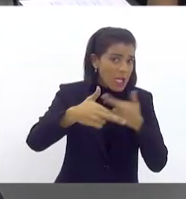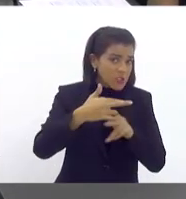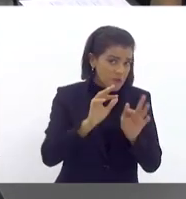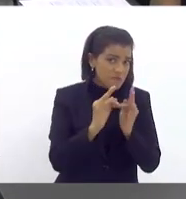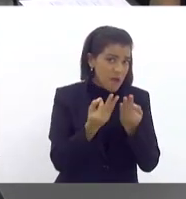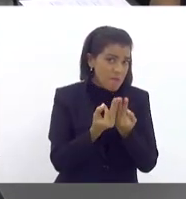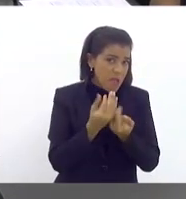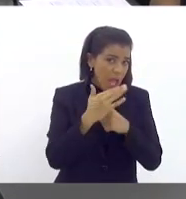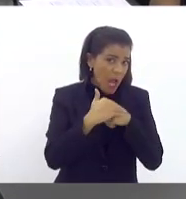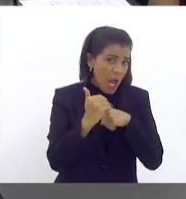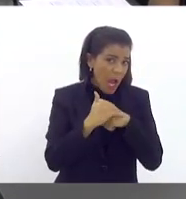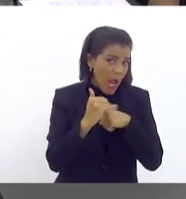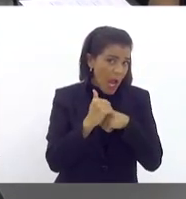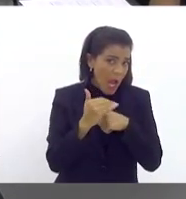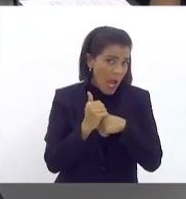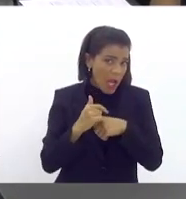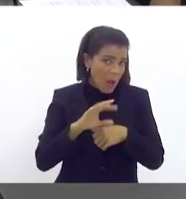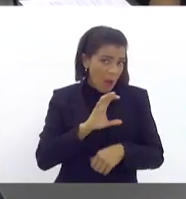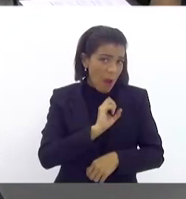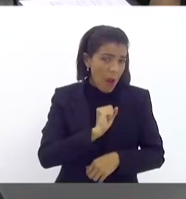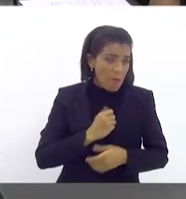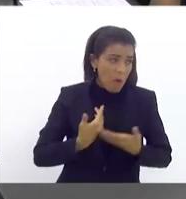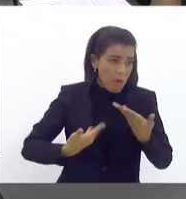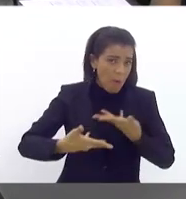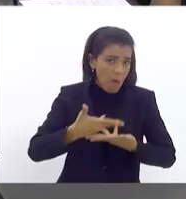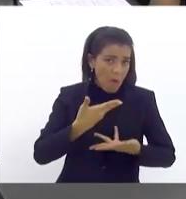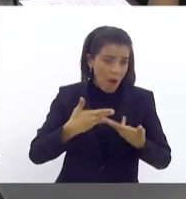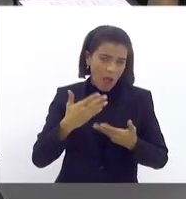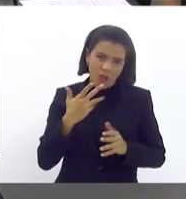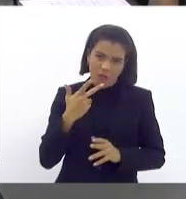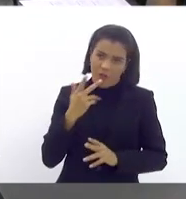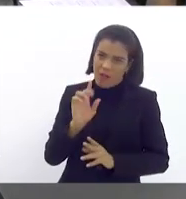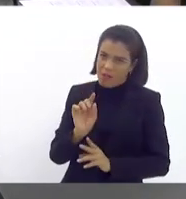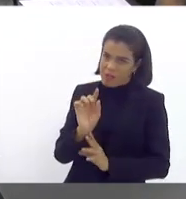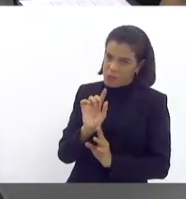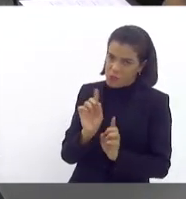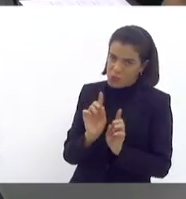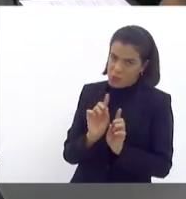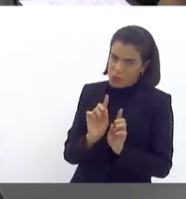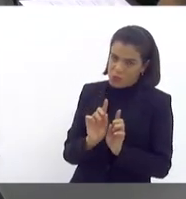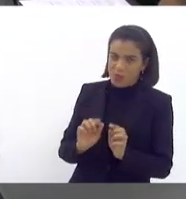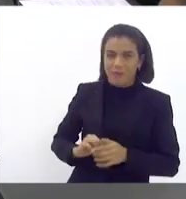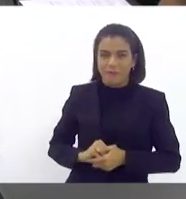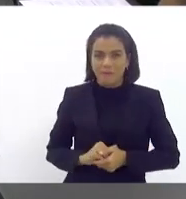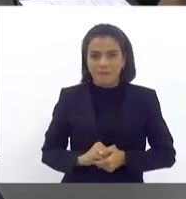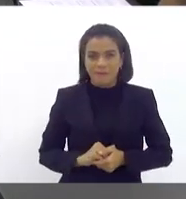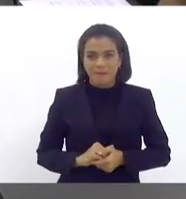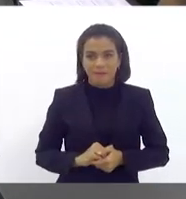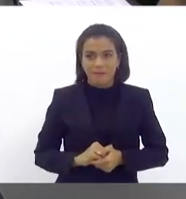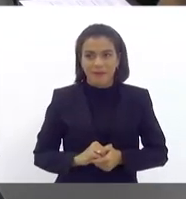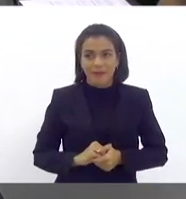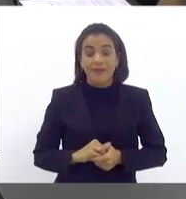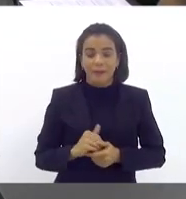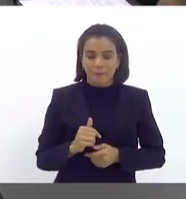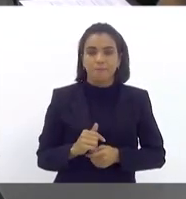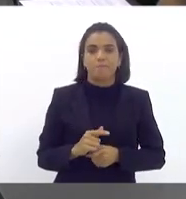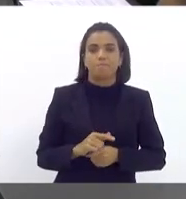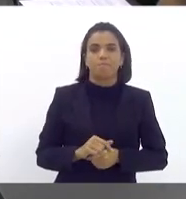Mas então, voltando. Ele errou a palavra, o deputado Luiz Paulo, ele não quis dizer isso. Voltando. Então, pegando aqui o